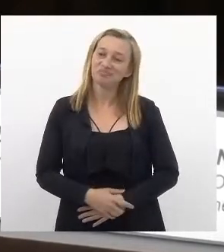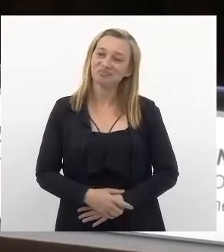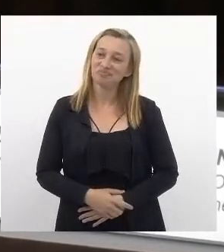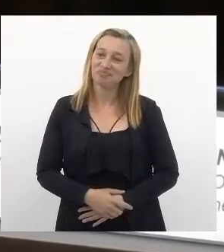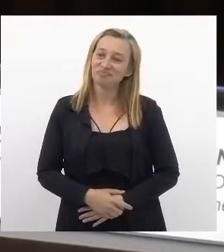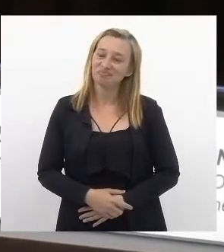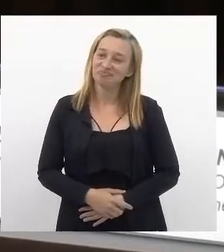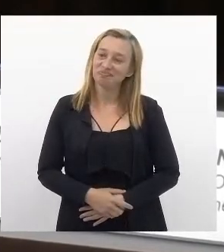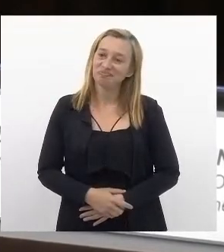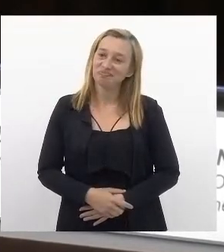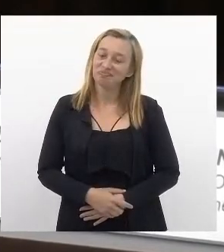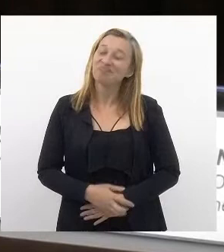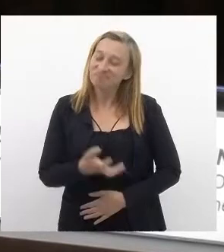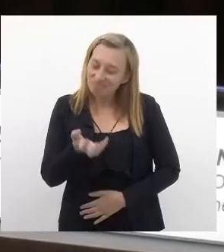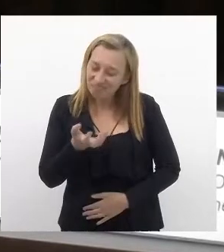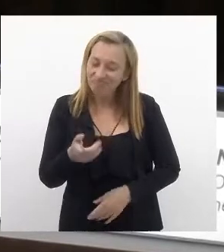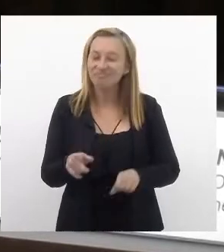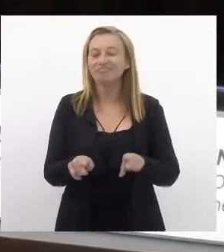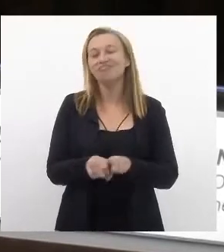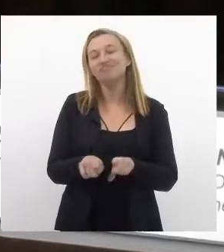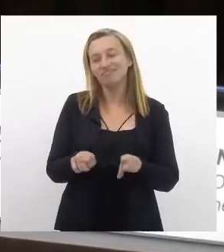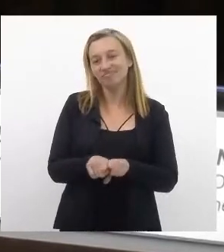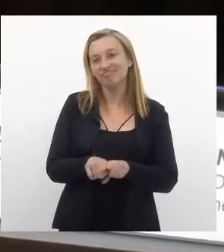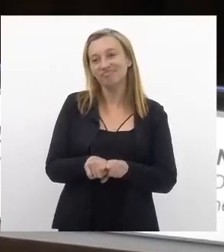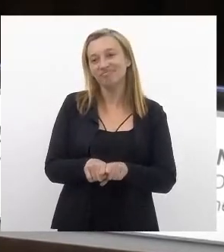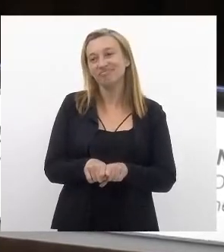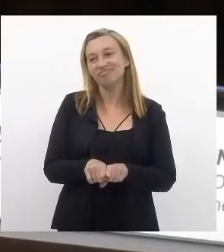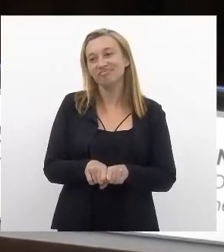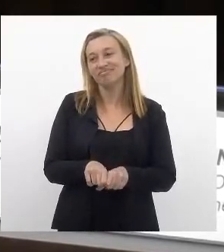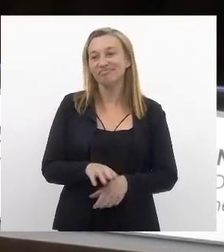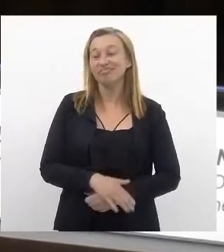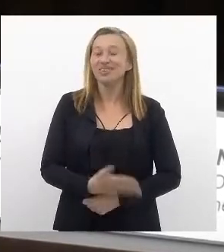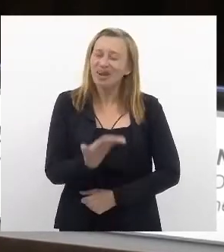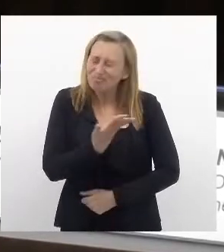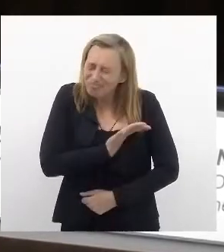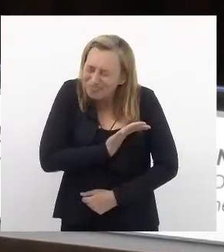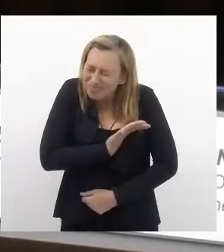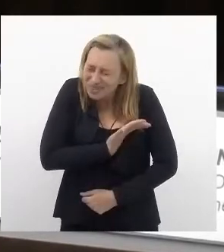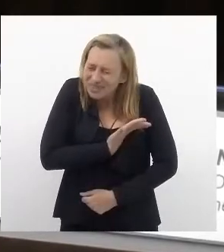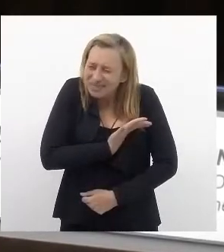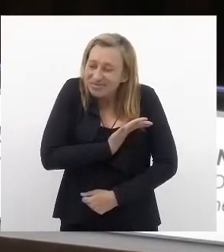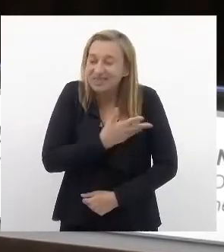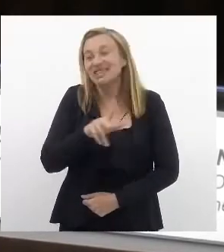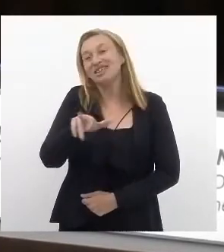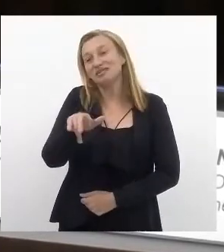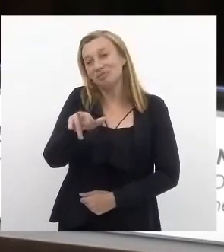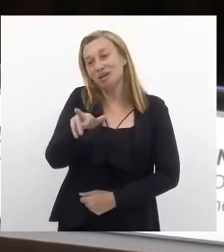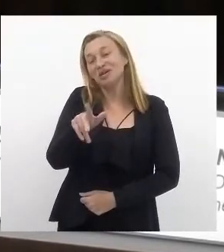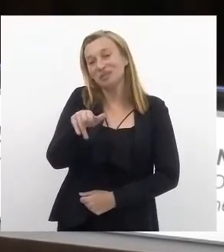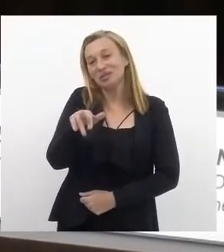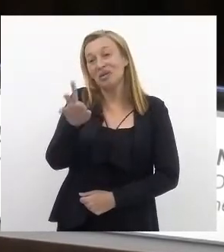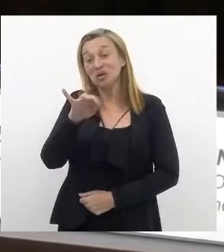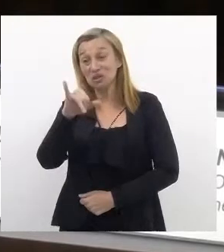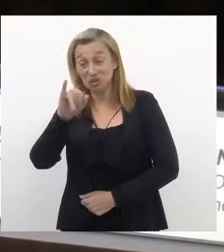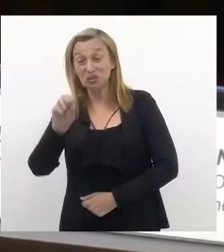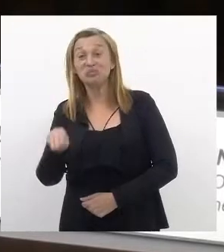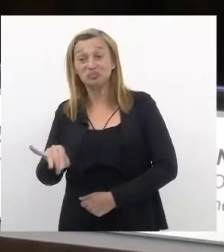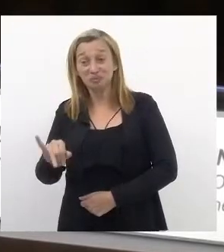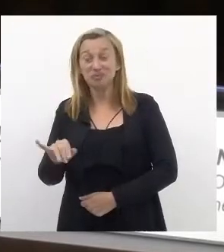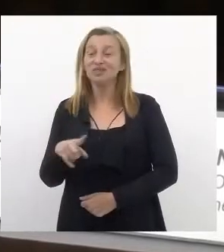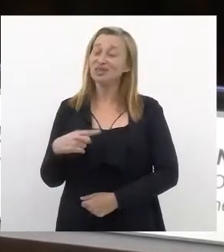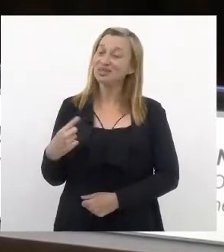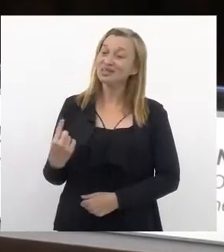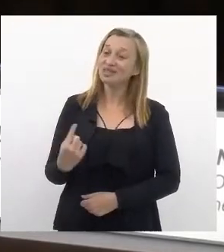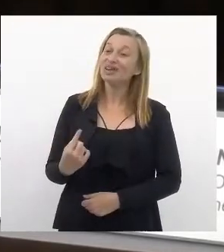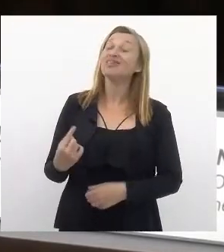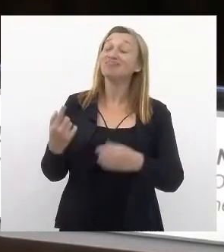E quero saudar também o meu amigo, querido irmão Rogério Bacil, a quem saudando,